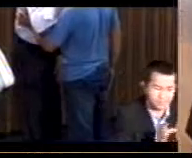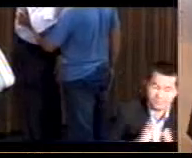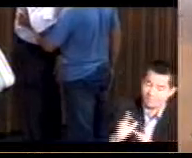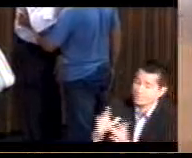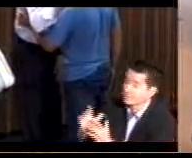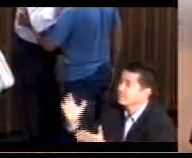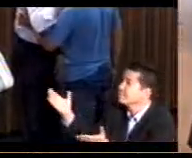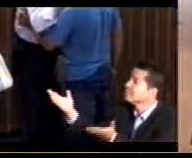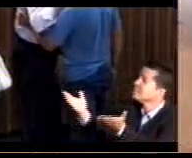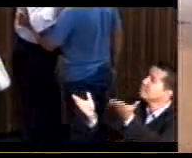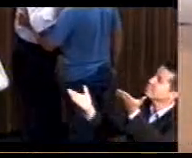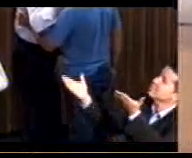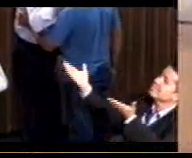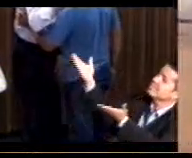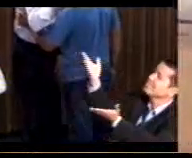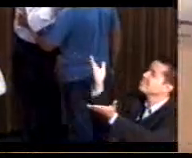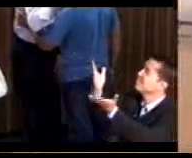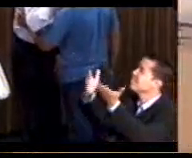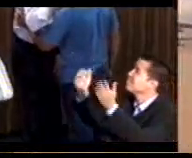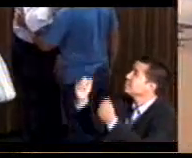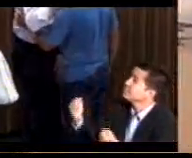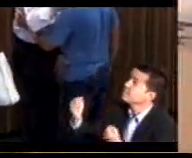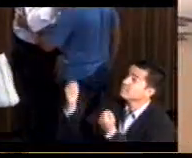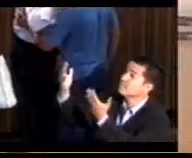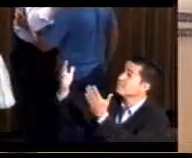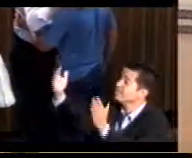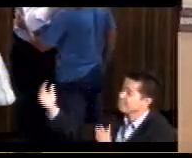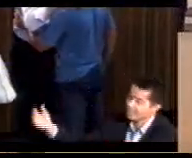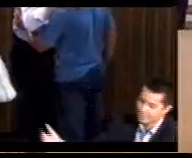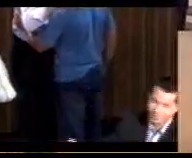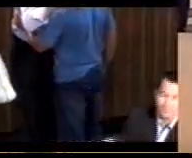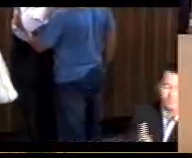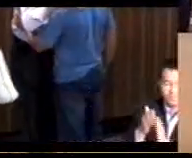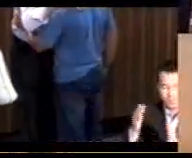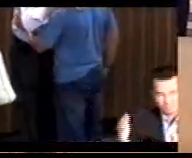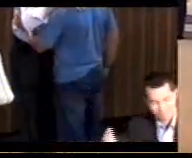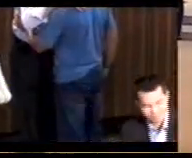Jesus engrandece e